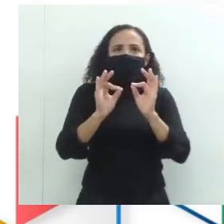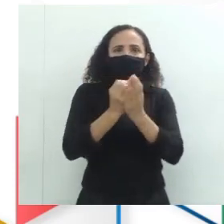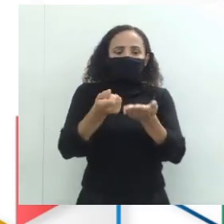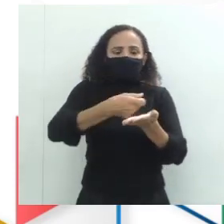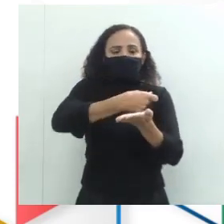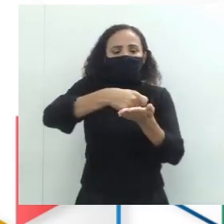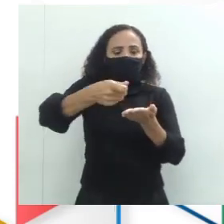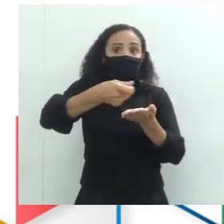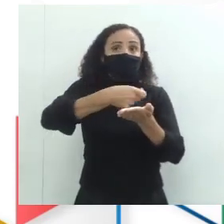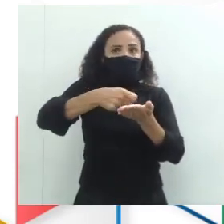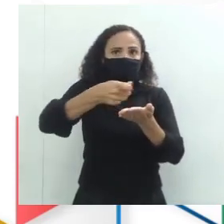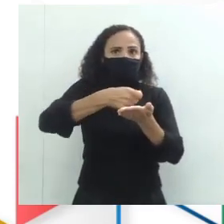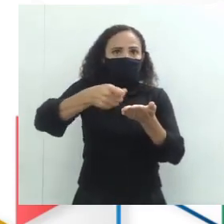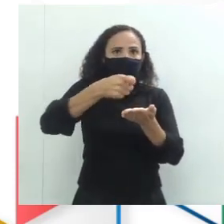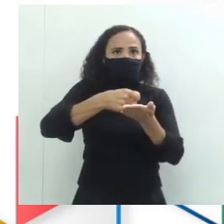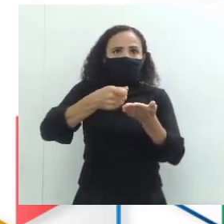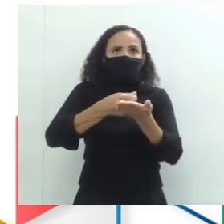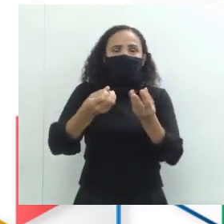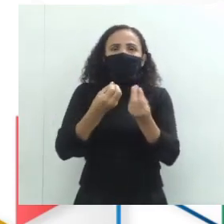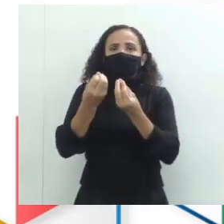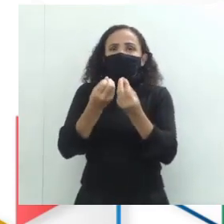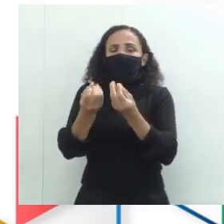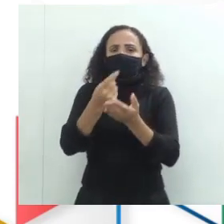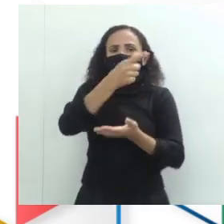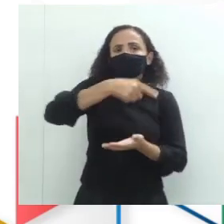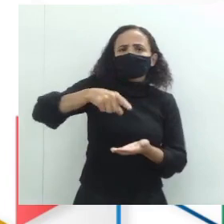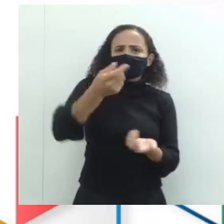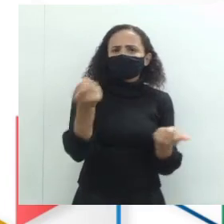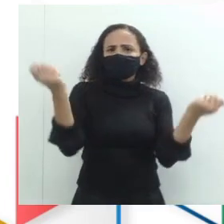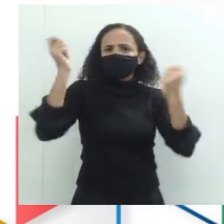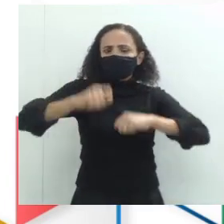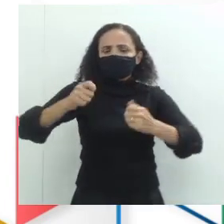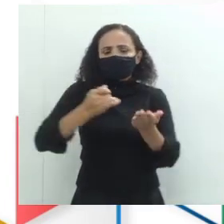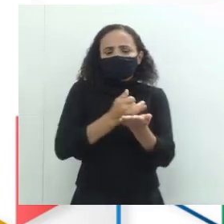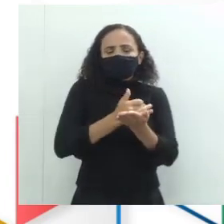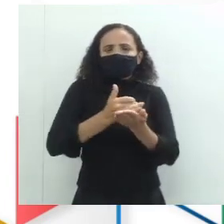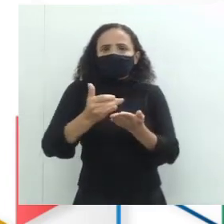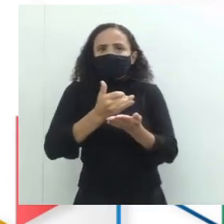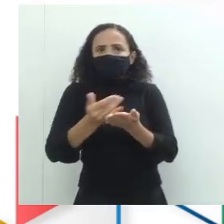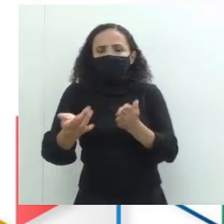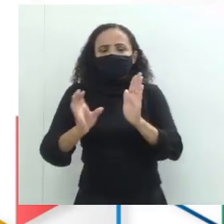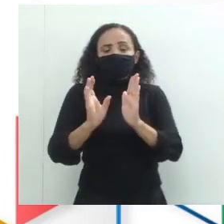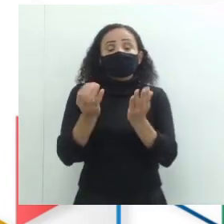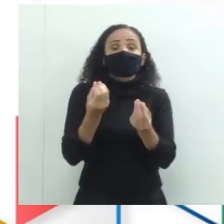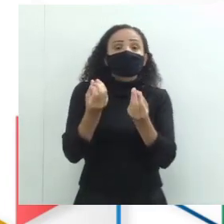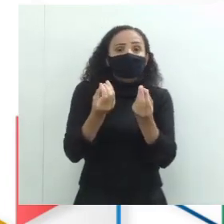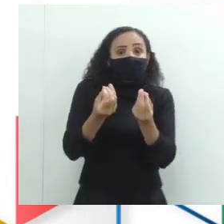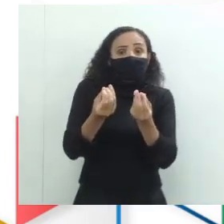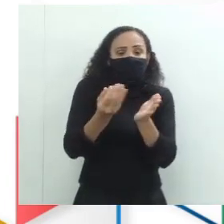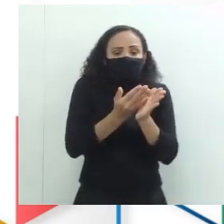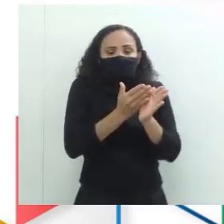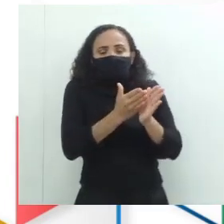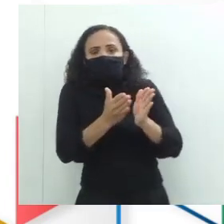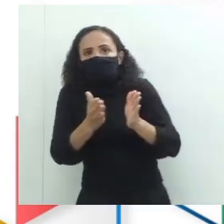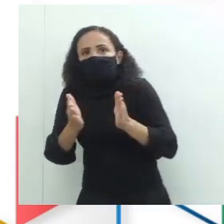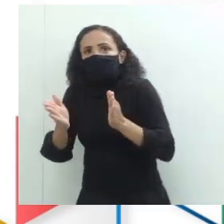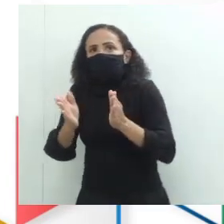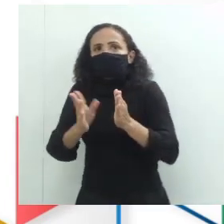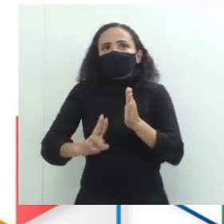Al-Jabr, que essa obra da qual possivelmente se originou o termo álgebra, por conta do